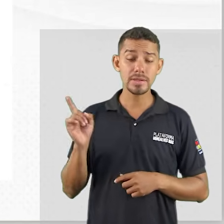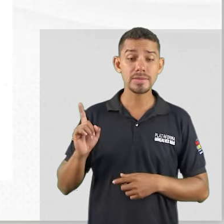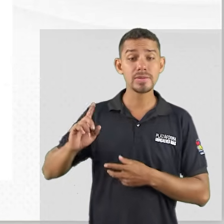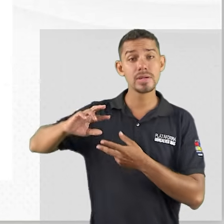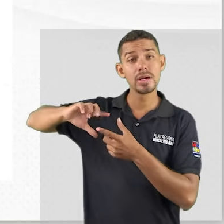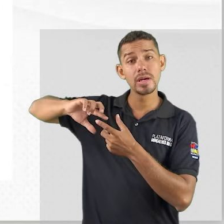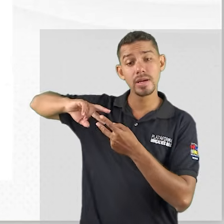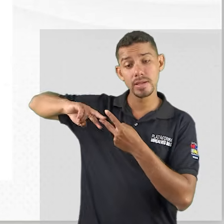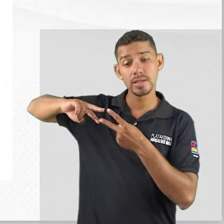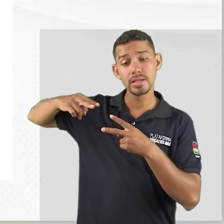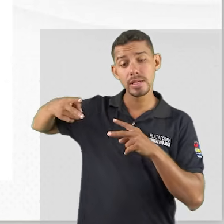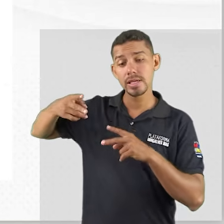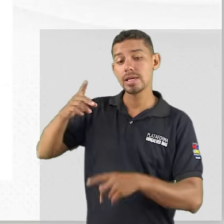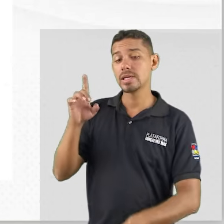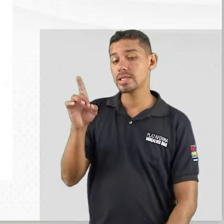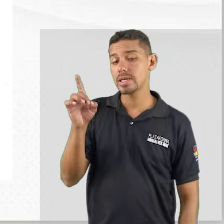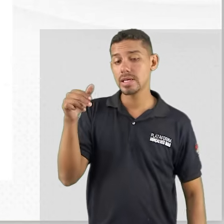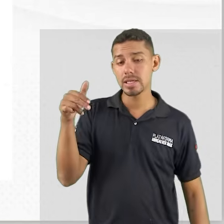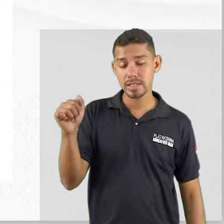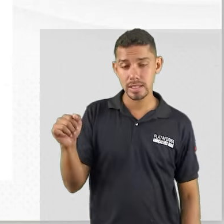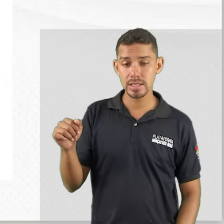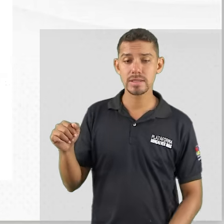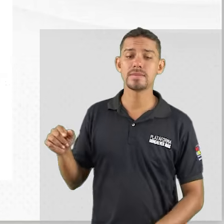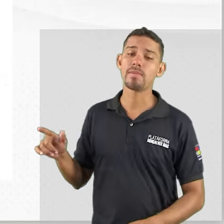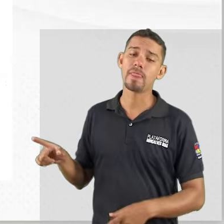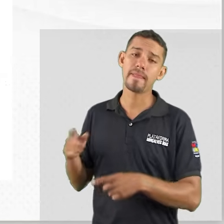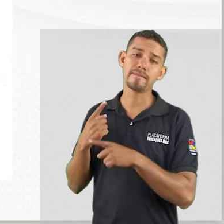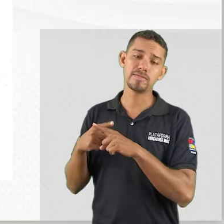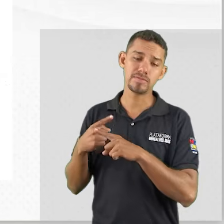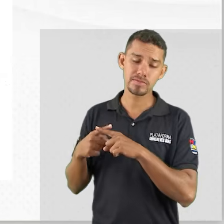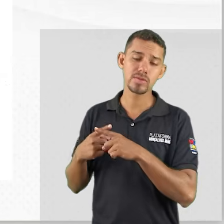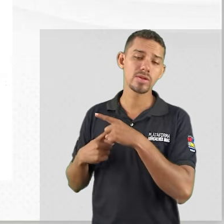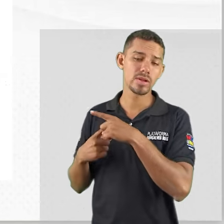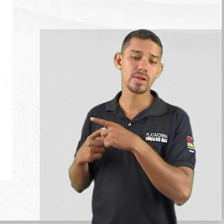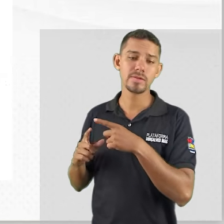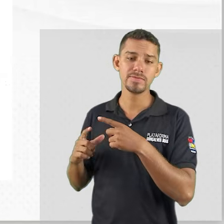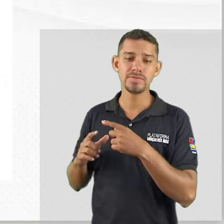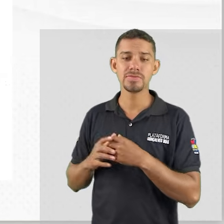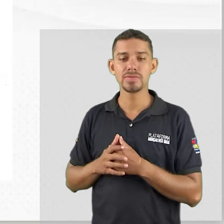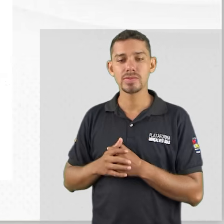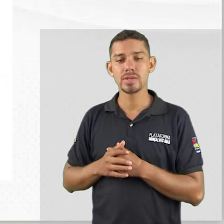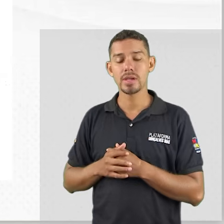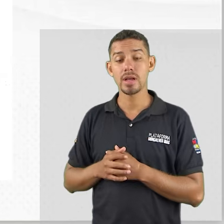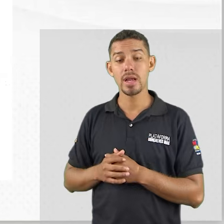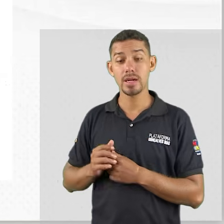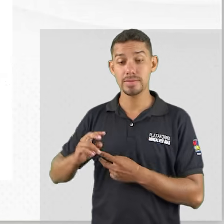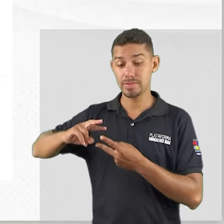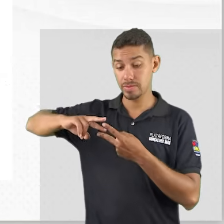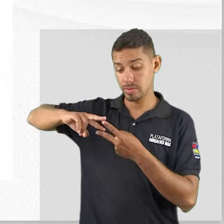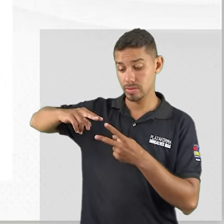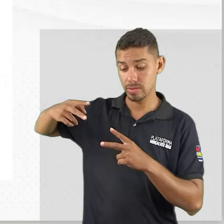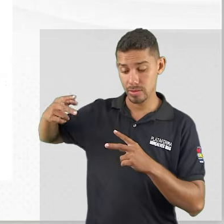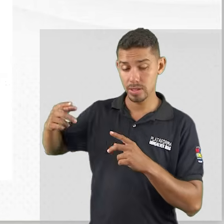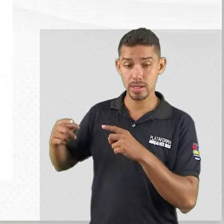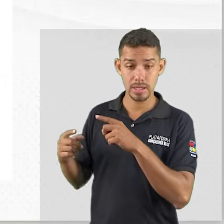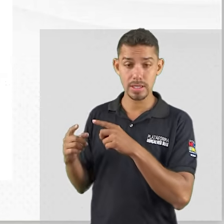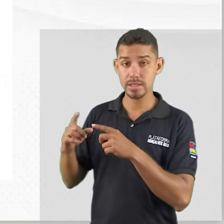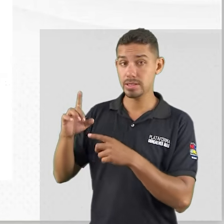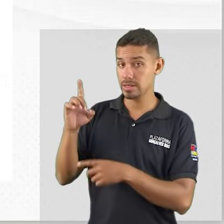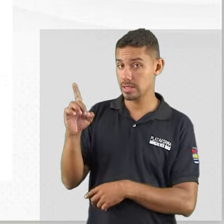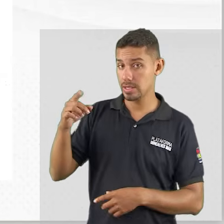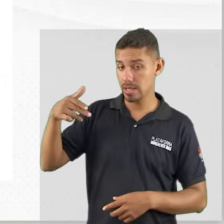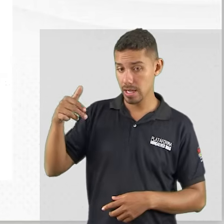pela timina ao invés da uracila, que é a formação do RNA. E essa dupla hélice do DNA,